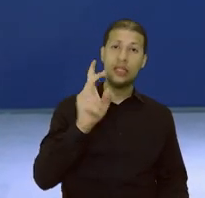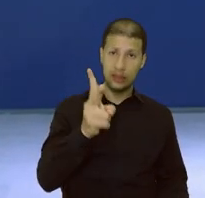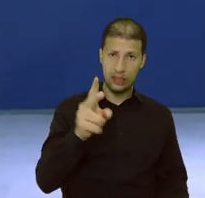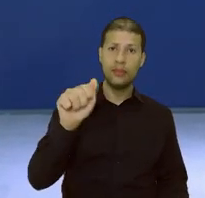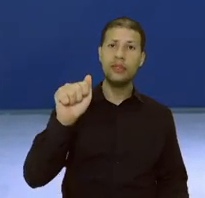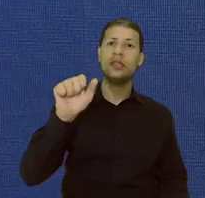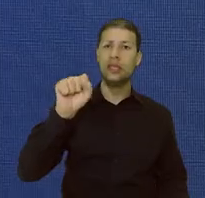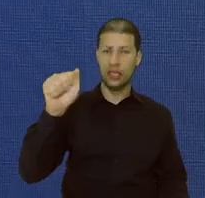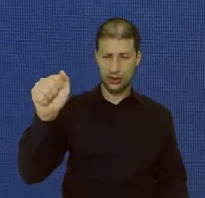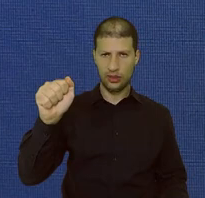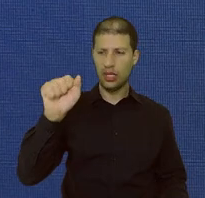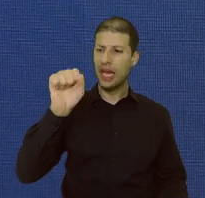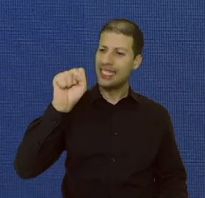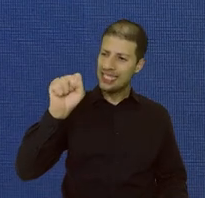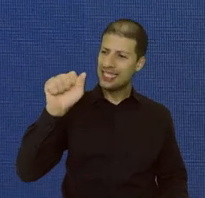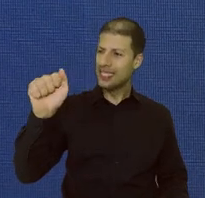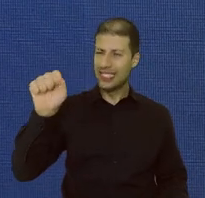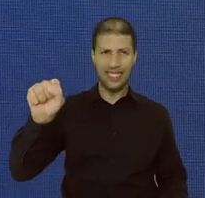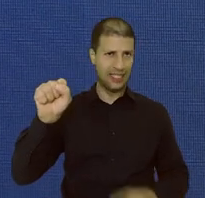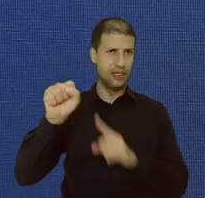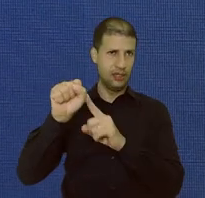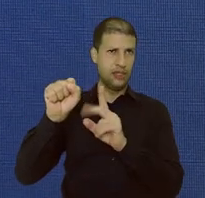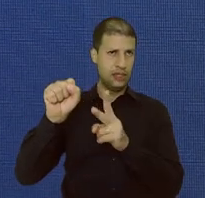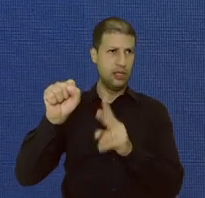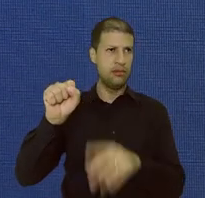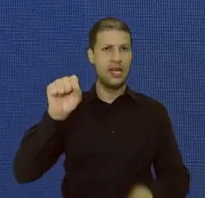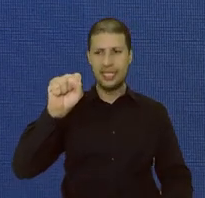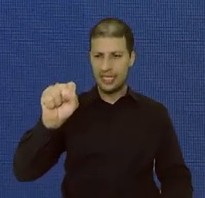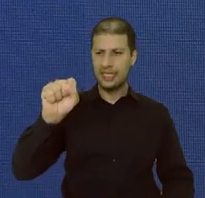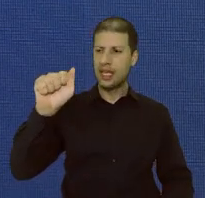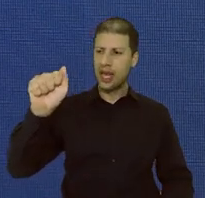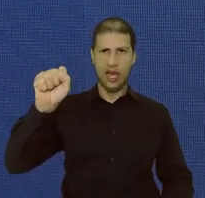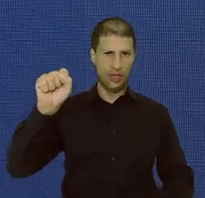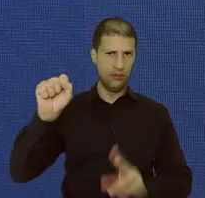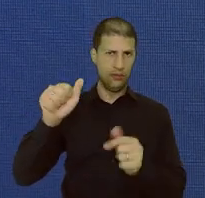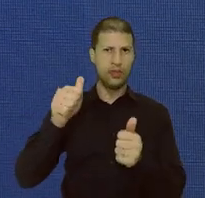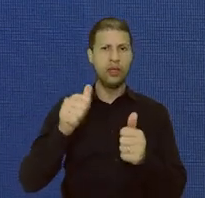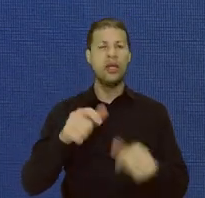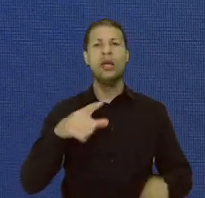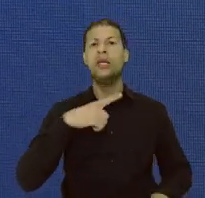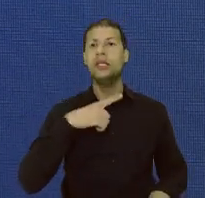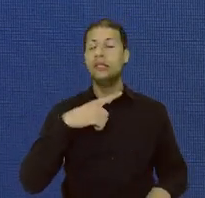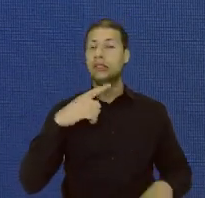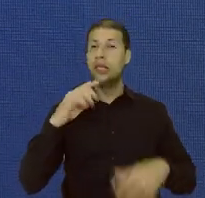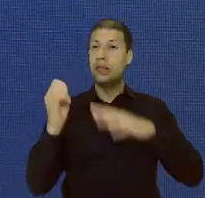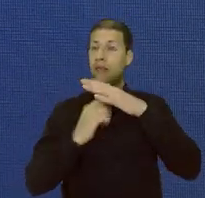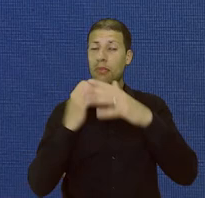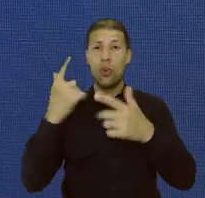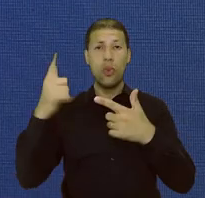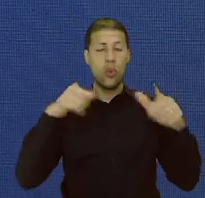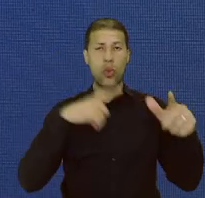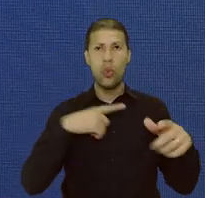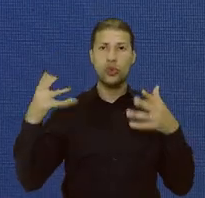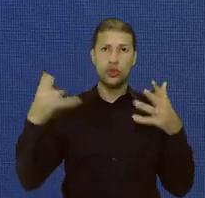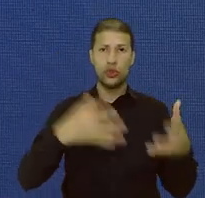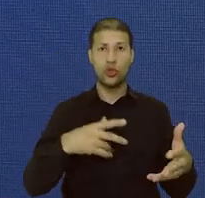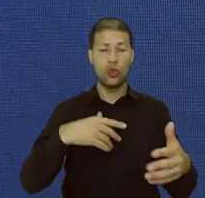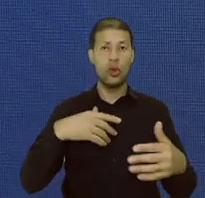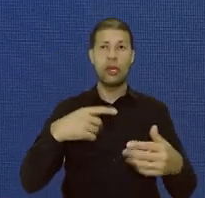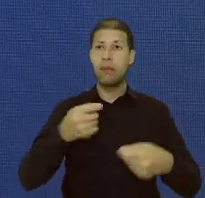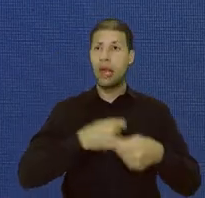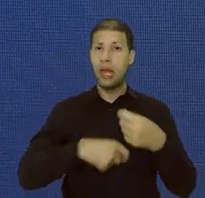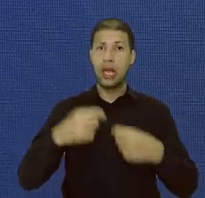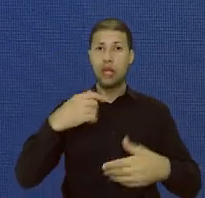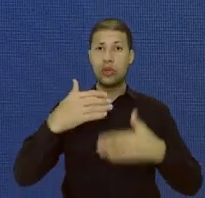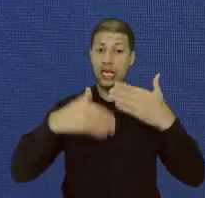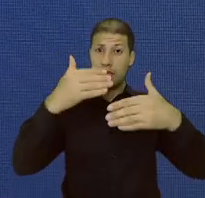faz e eu acho que tem todo uma leva aí de novas empresas que a gente ainda não chegaram para o mercado de grow mas que estão